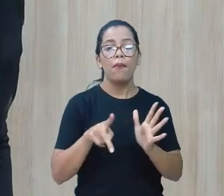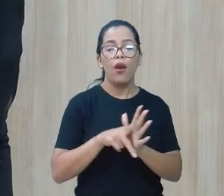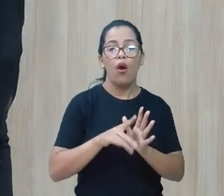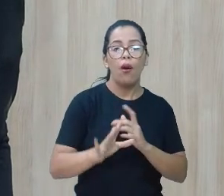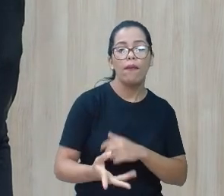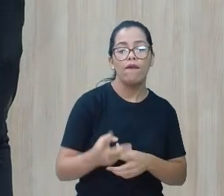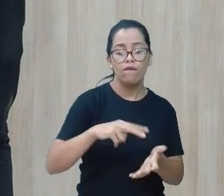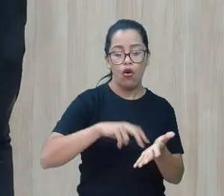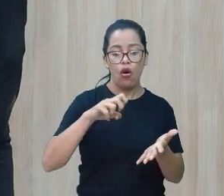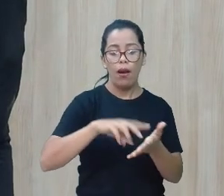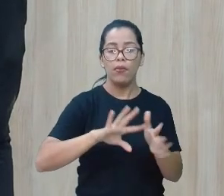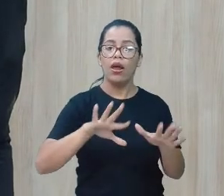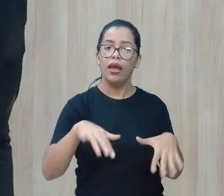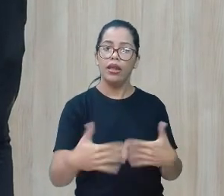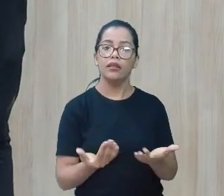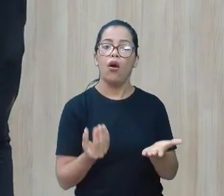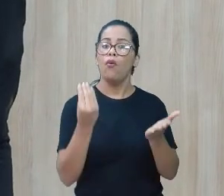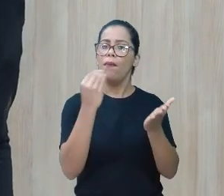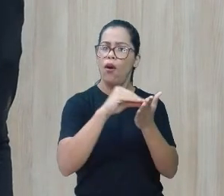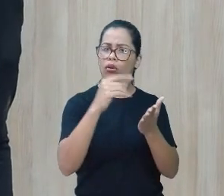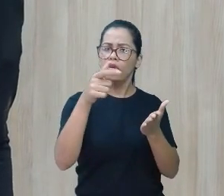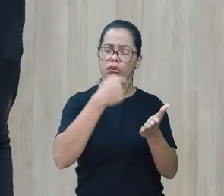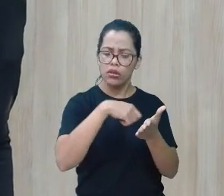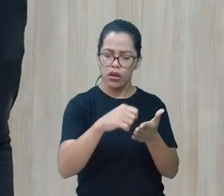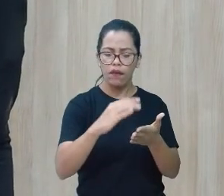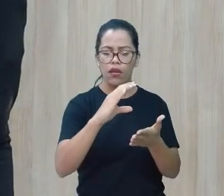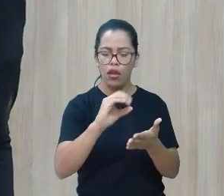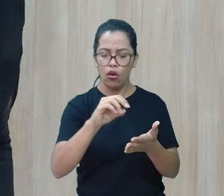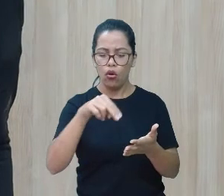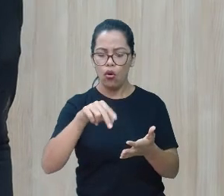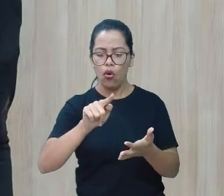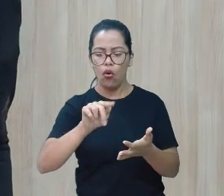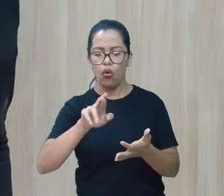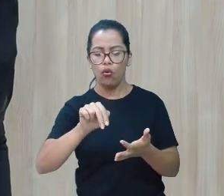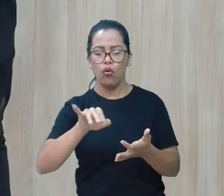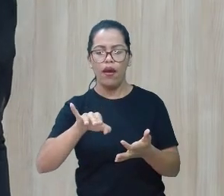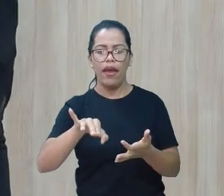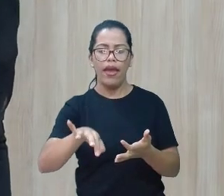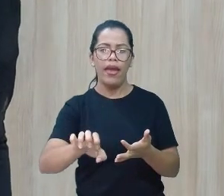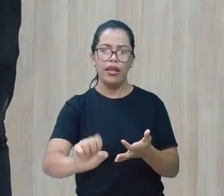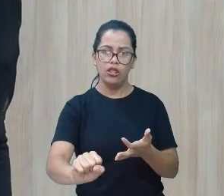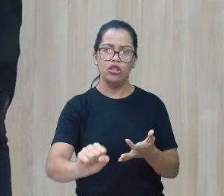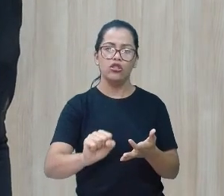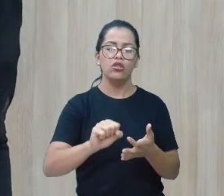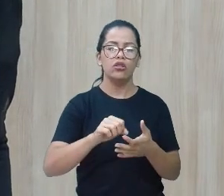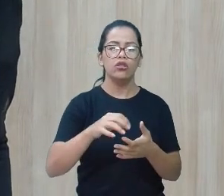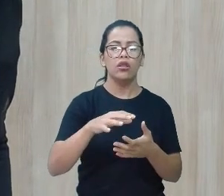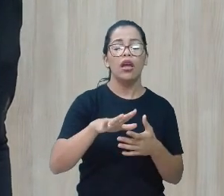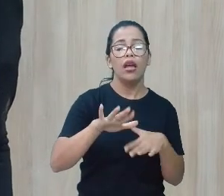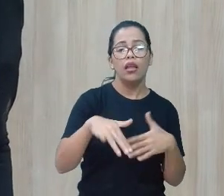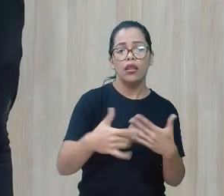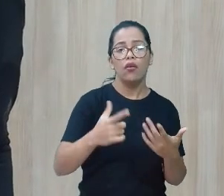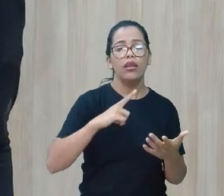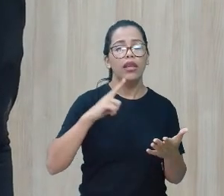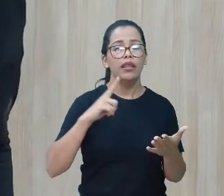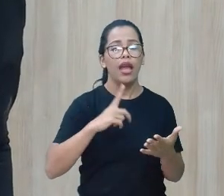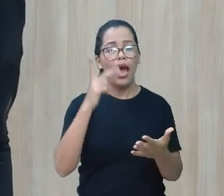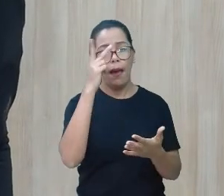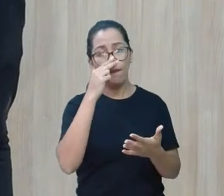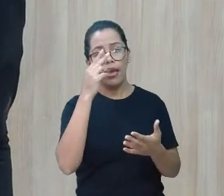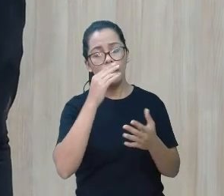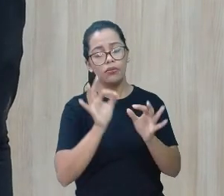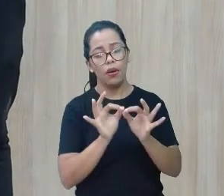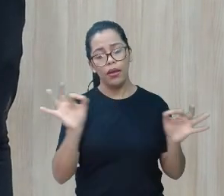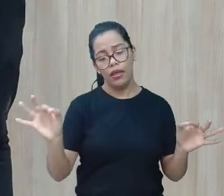aí a palavra congruente, que significa a mesma medida, certo? Como algo que tu fala aí no dia a dia